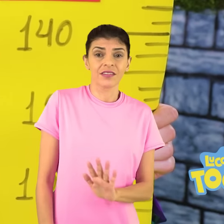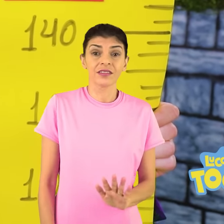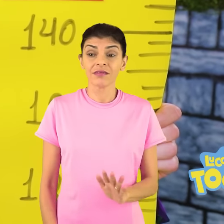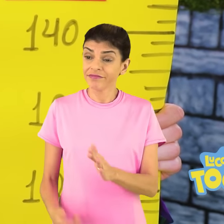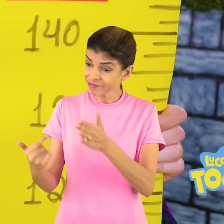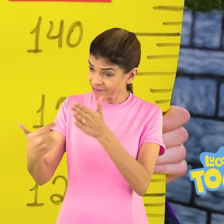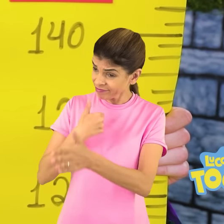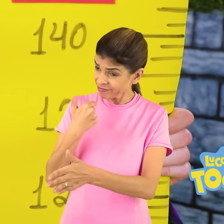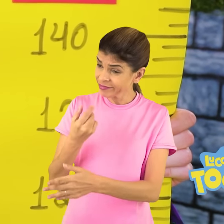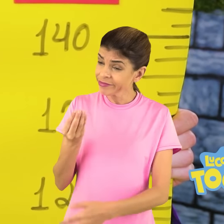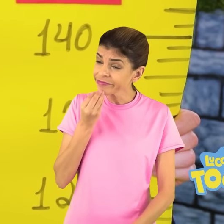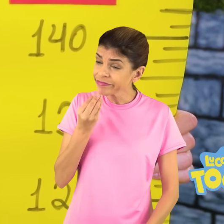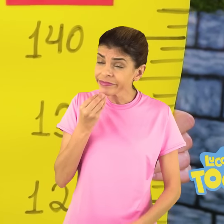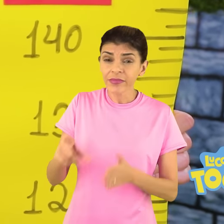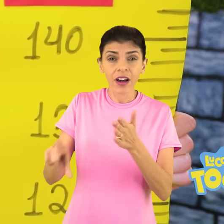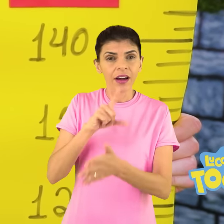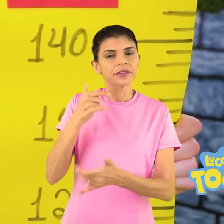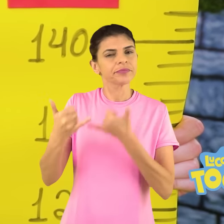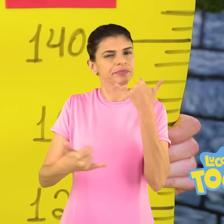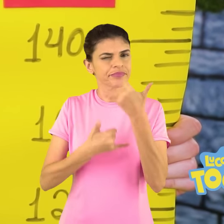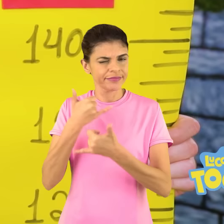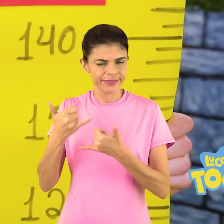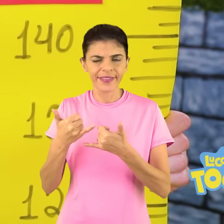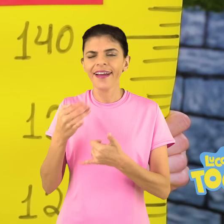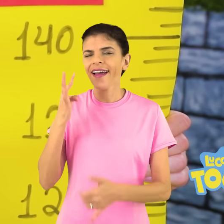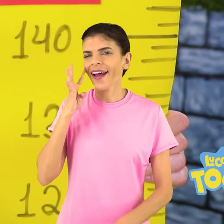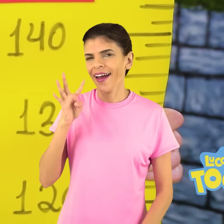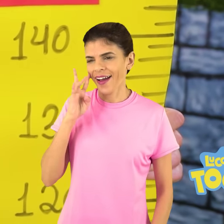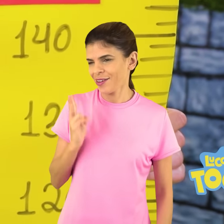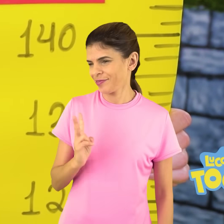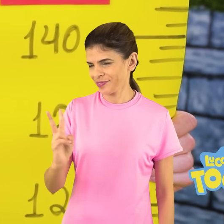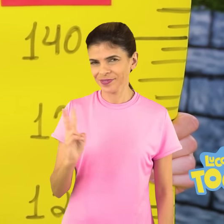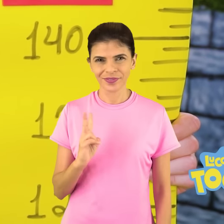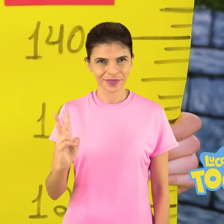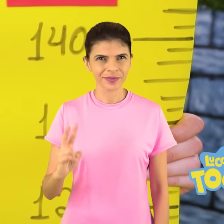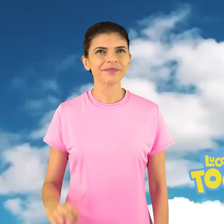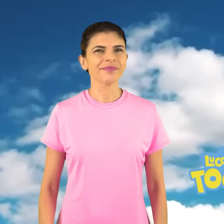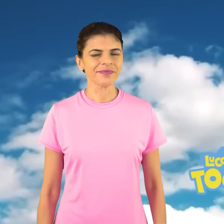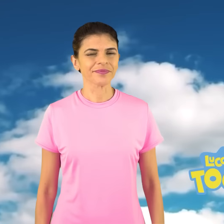Por que você não perguntou antes? Eu tenho um brinquedo bem legal pra vocês dois!